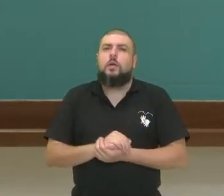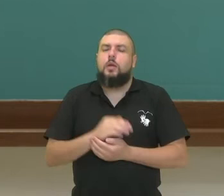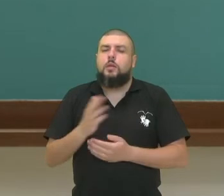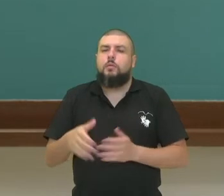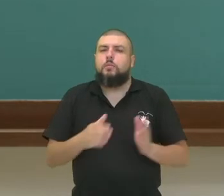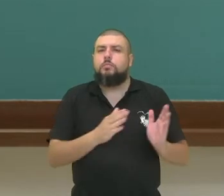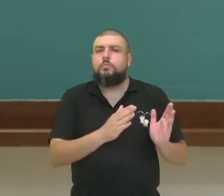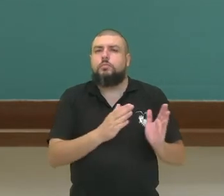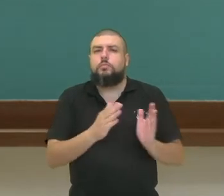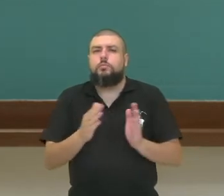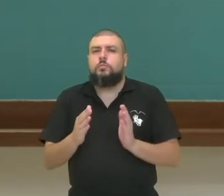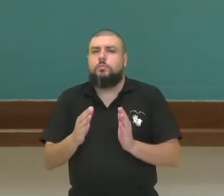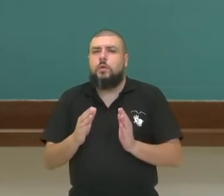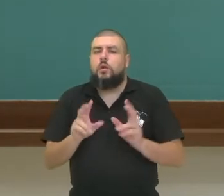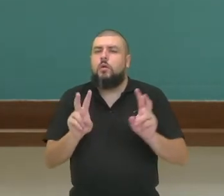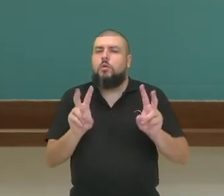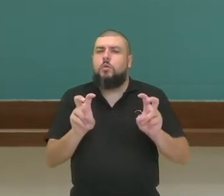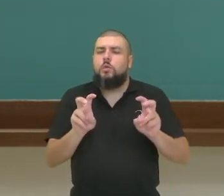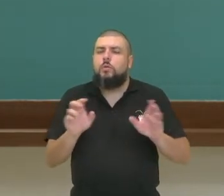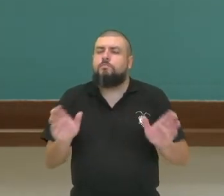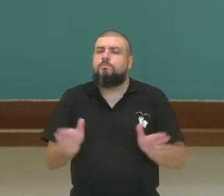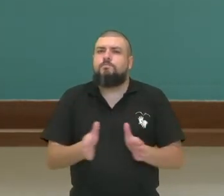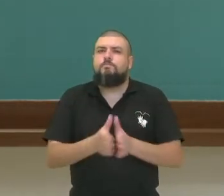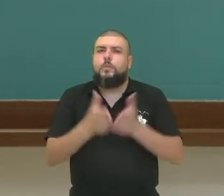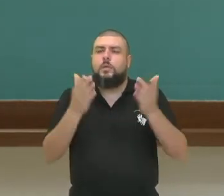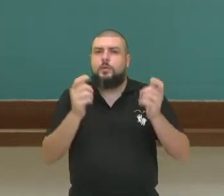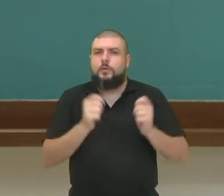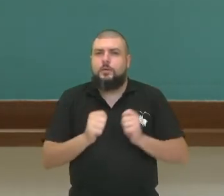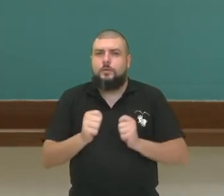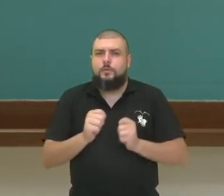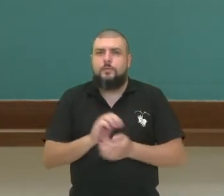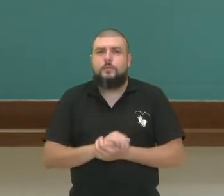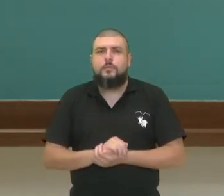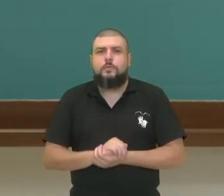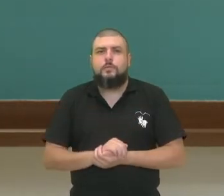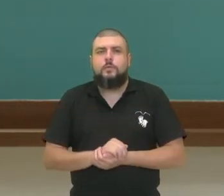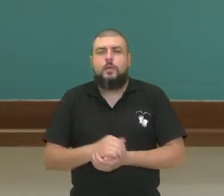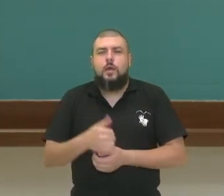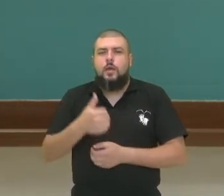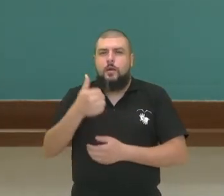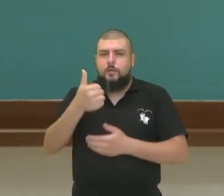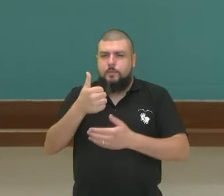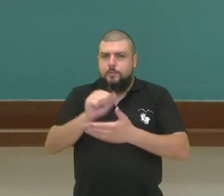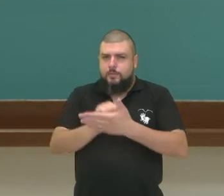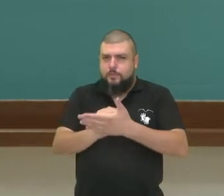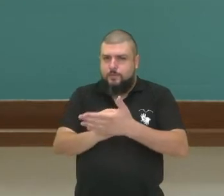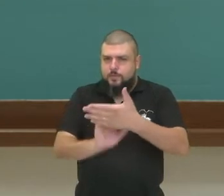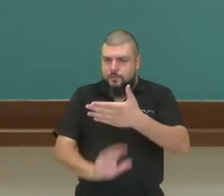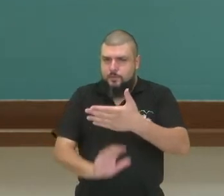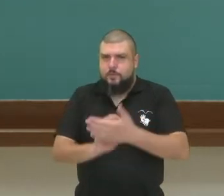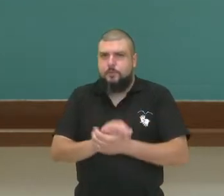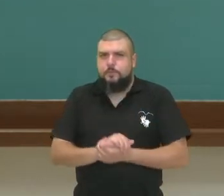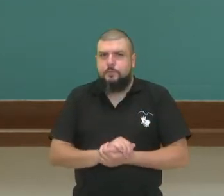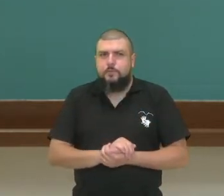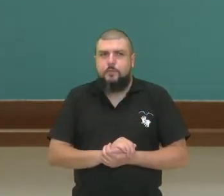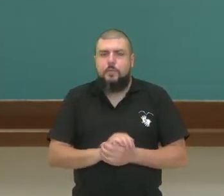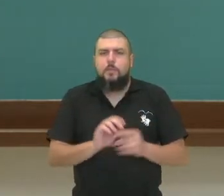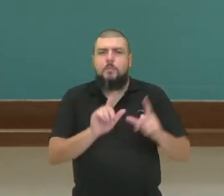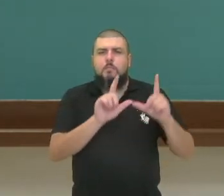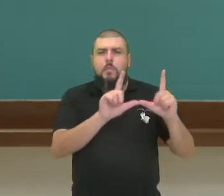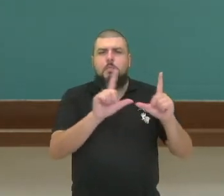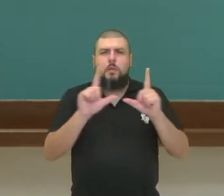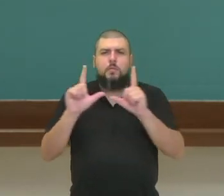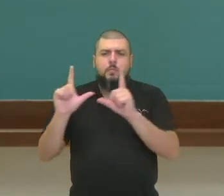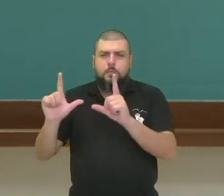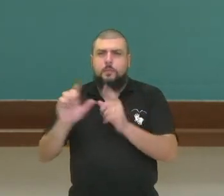como o milagre econômico. Vamos para a nossa primeira atividade de hoje. Eu trago aqui para vocês dois cartazes de propaganda.